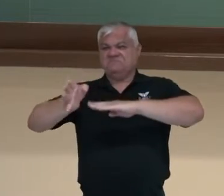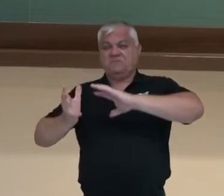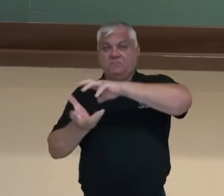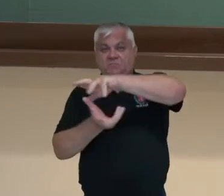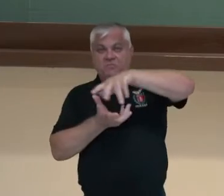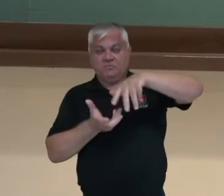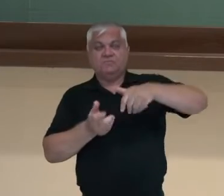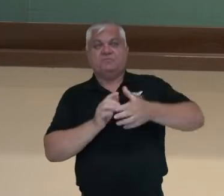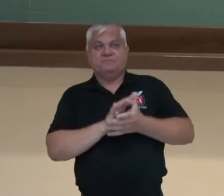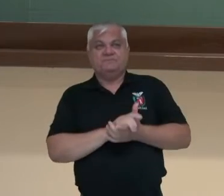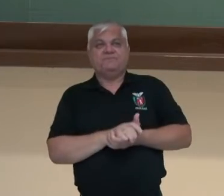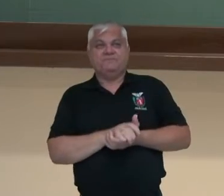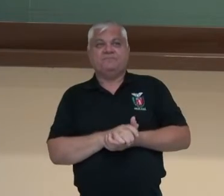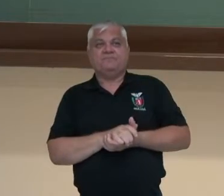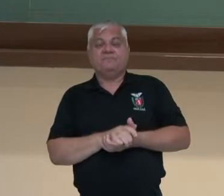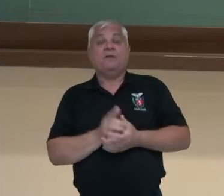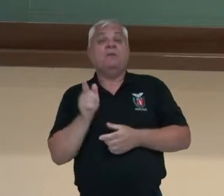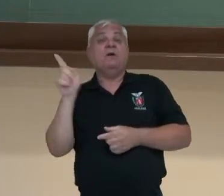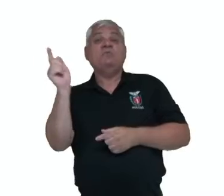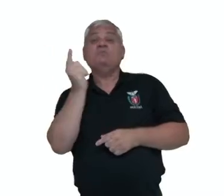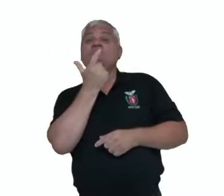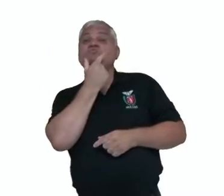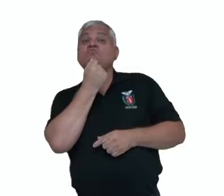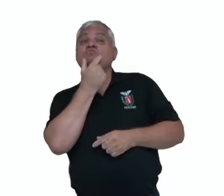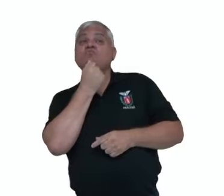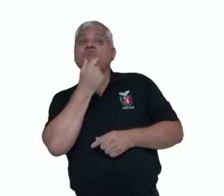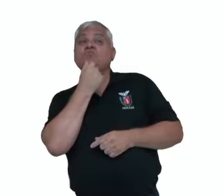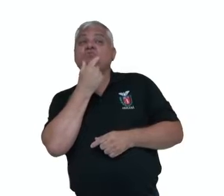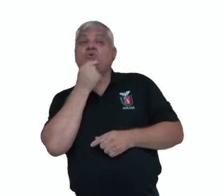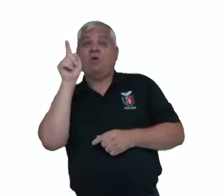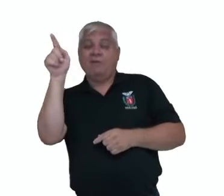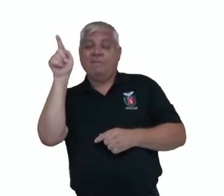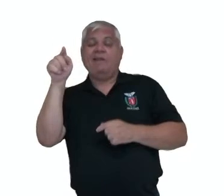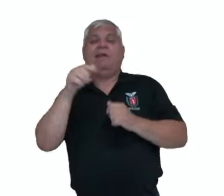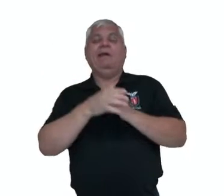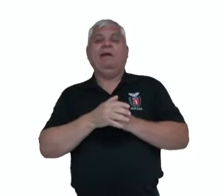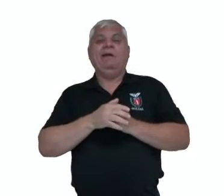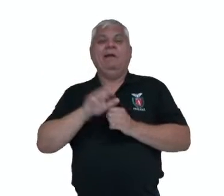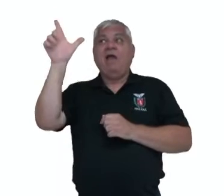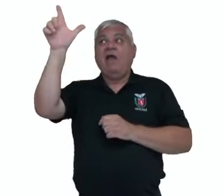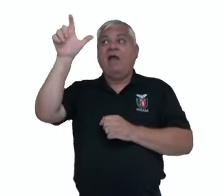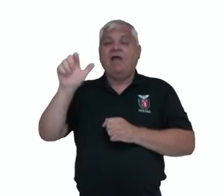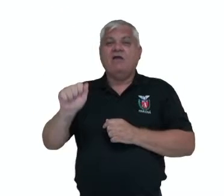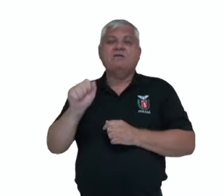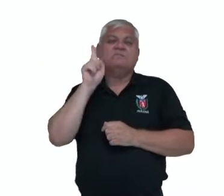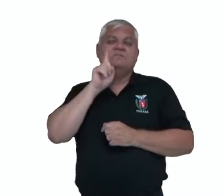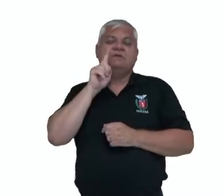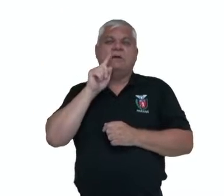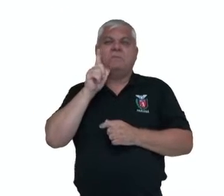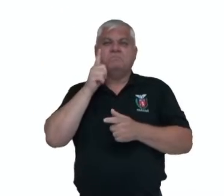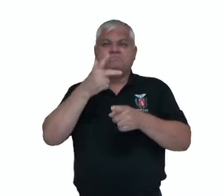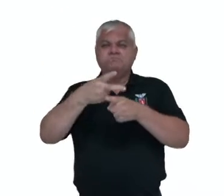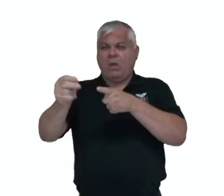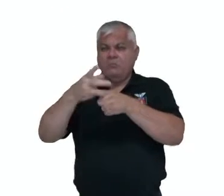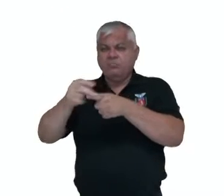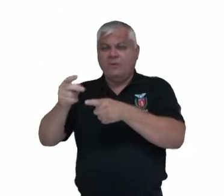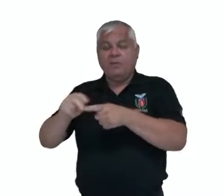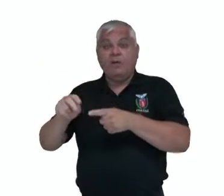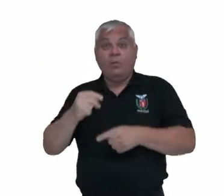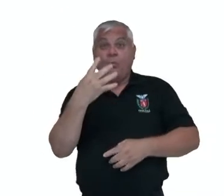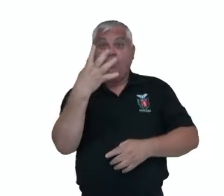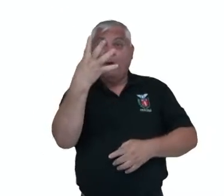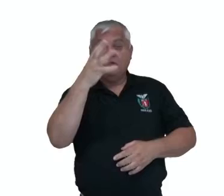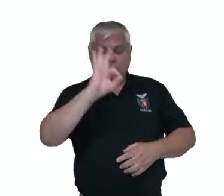o afro-americano Jesse Owens, aqui, esse senhor aqui, ele conquista 4 medalhas de ouro sob os olhares de